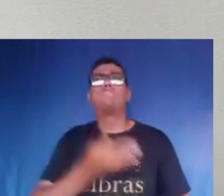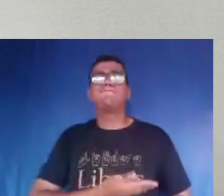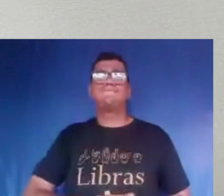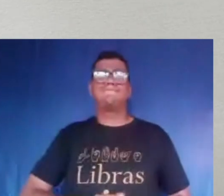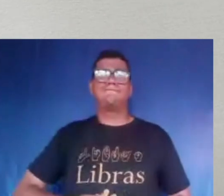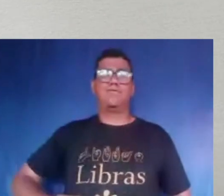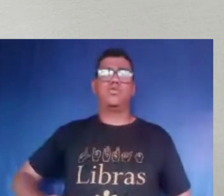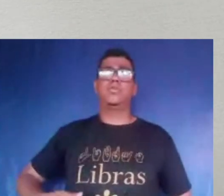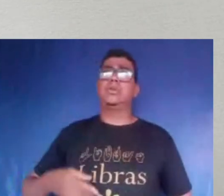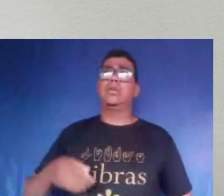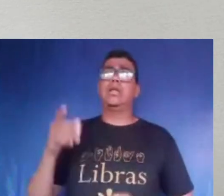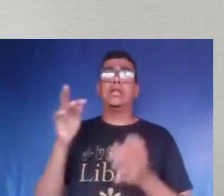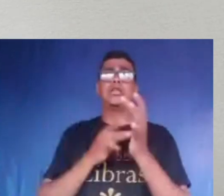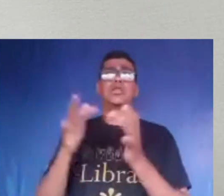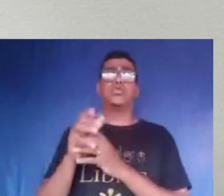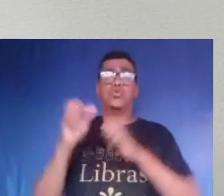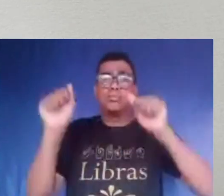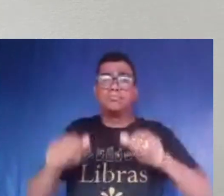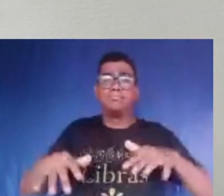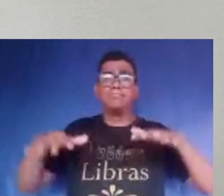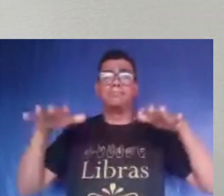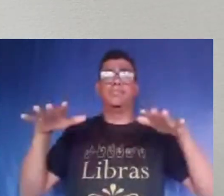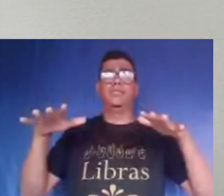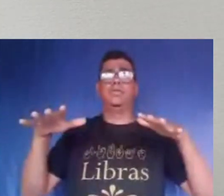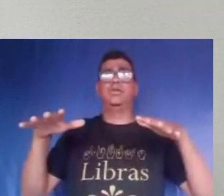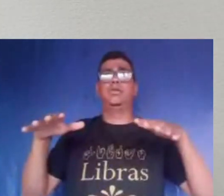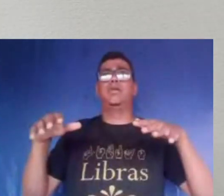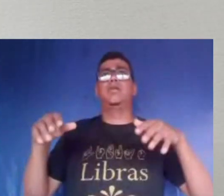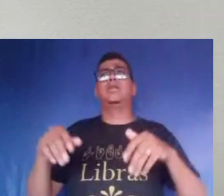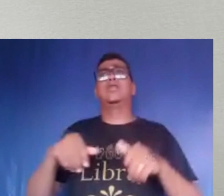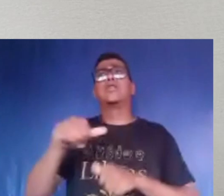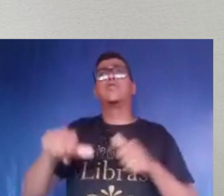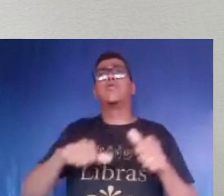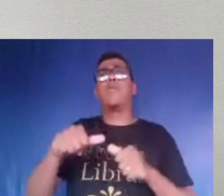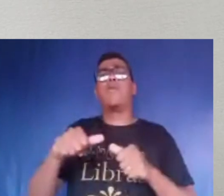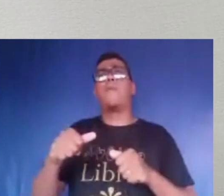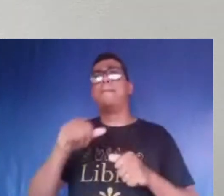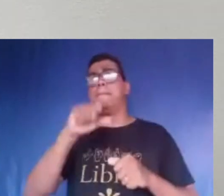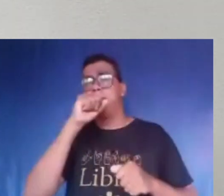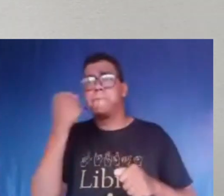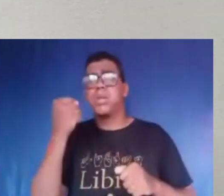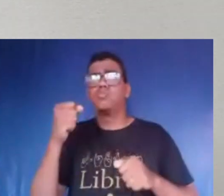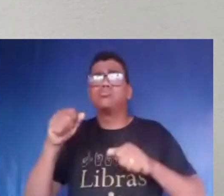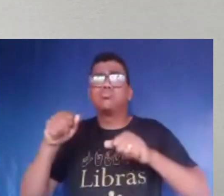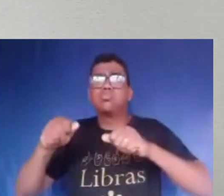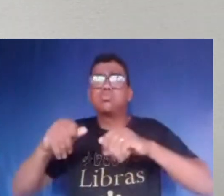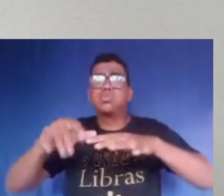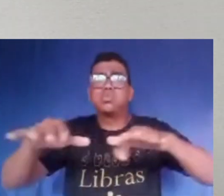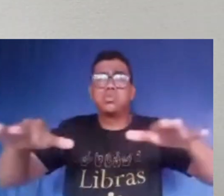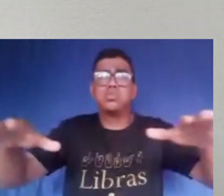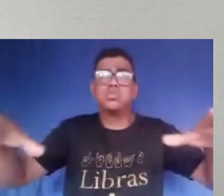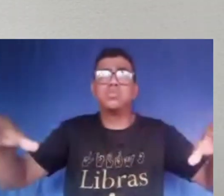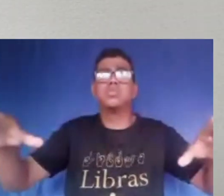que têm muita dificuldade no seu sustento durante o mês. E se nós podemos colaborar, que a